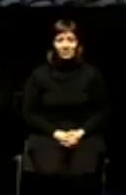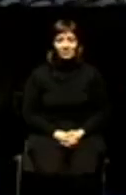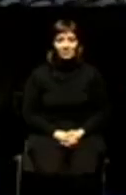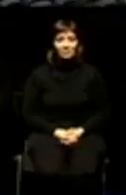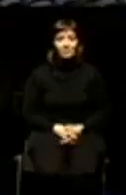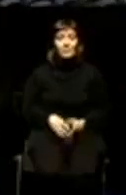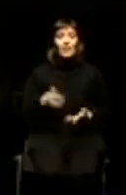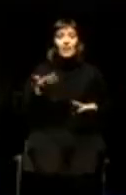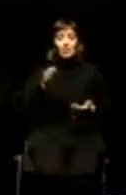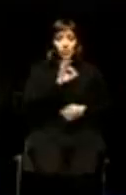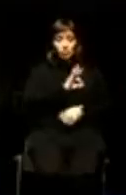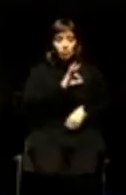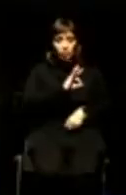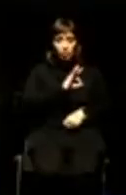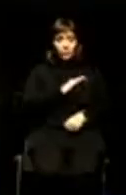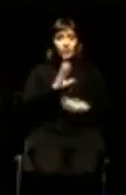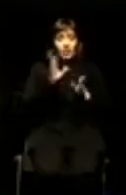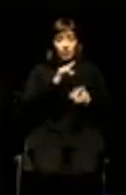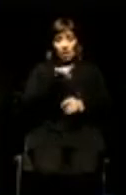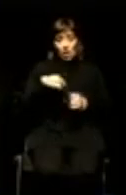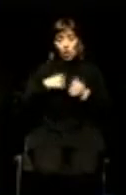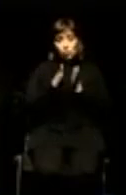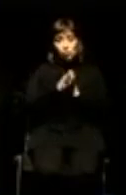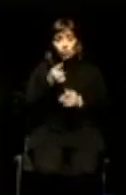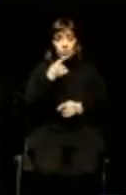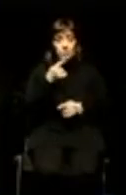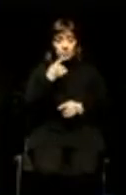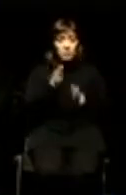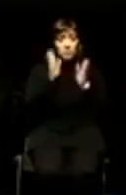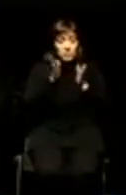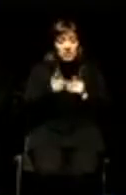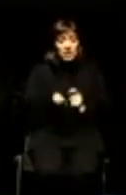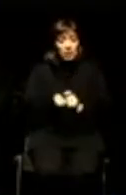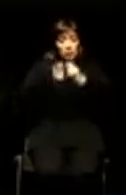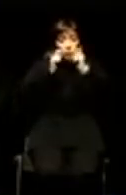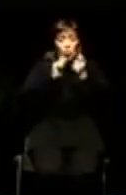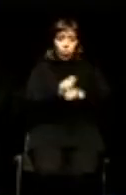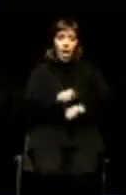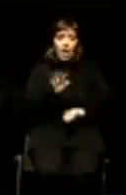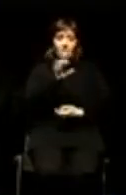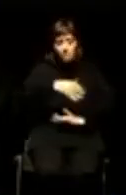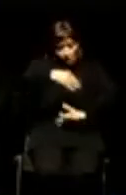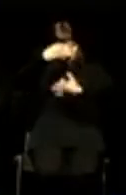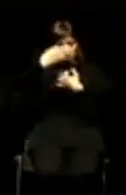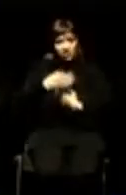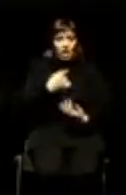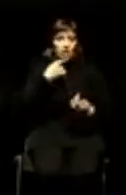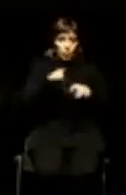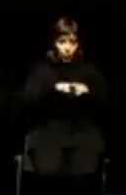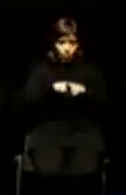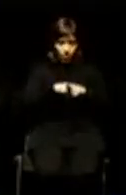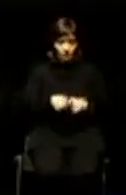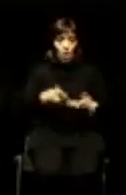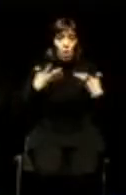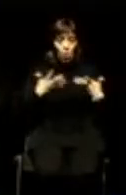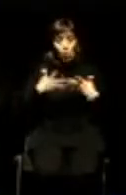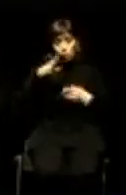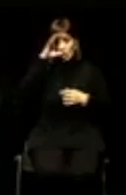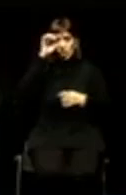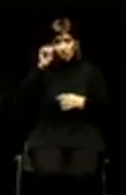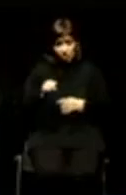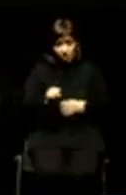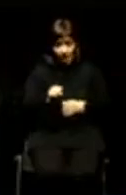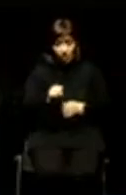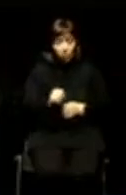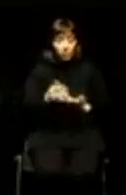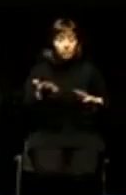Excelentíssimos senhores, já todos percebemos que temos de mudar a forma de estar na política. O atual Estado tem levado